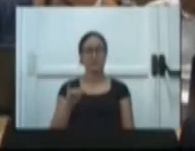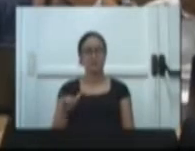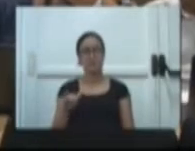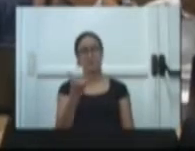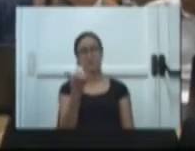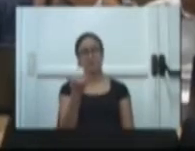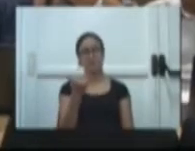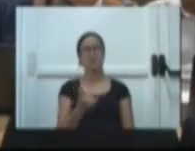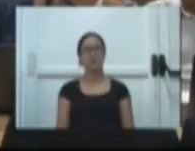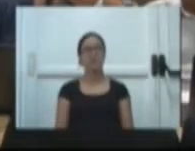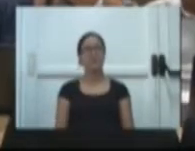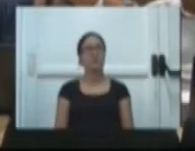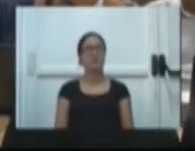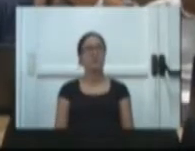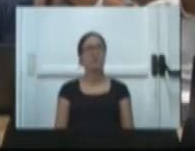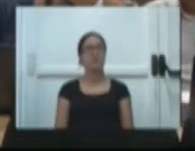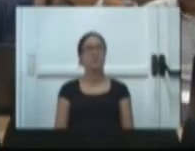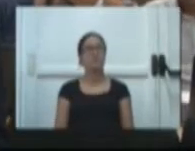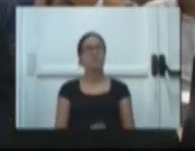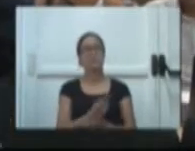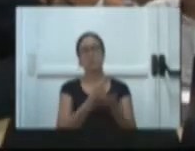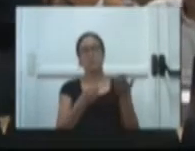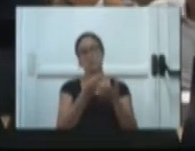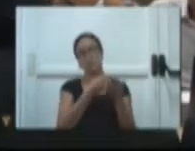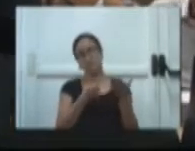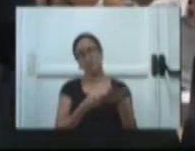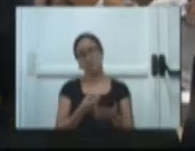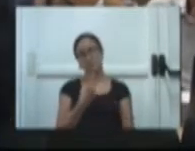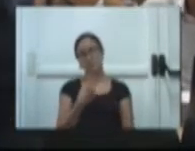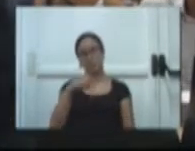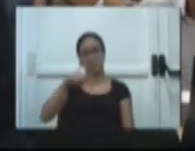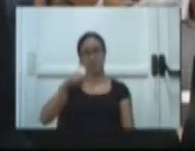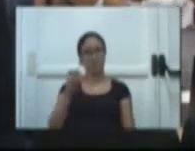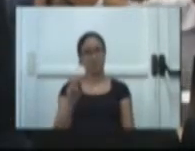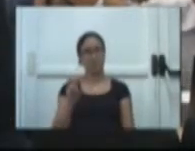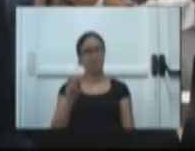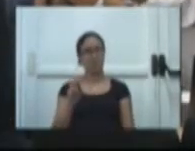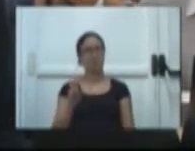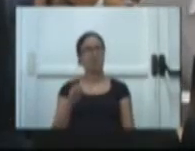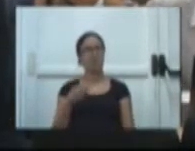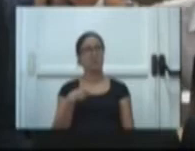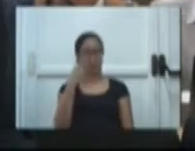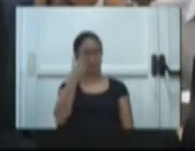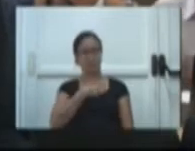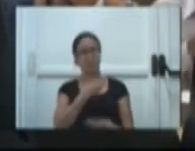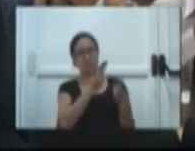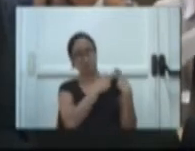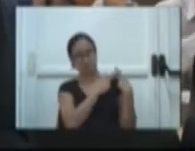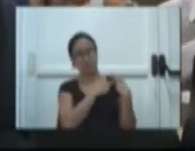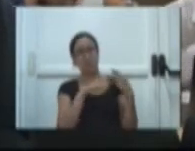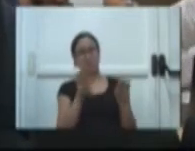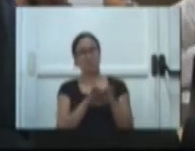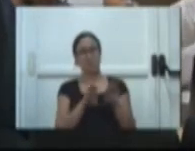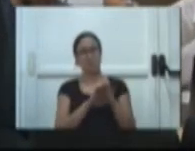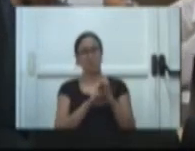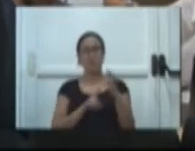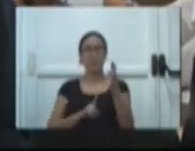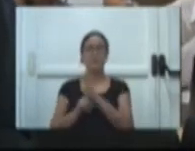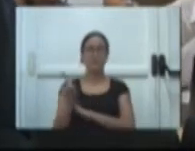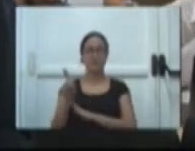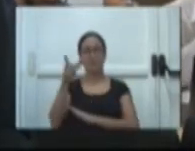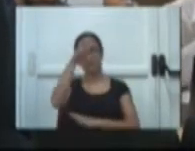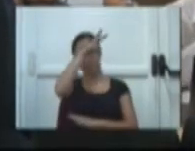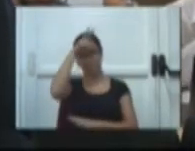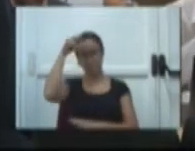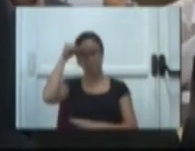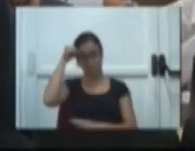o gancho do requerimento 195 da minha autoria. Também requer saber através da prefeitura se é possível a